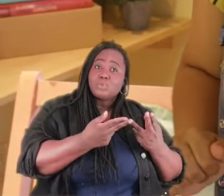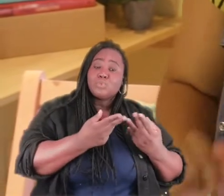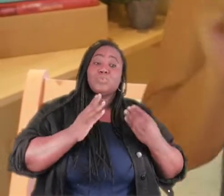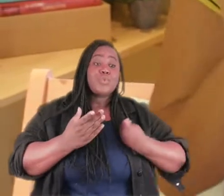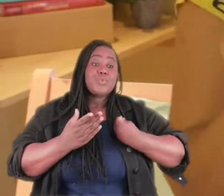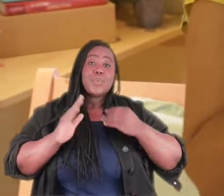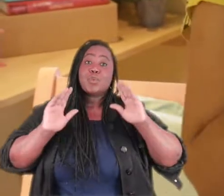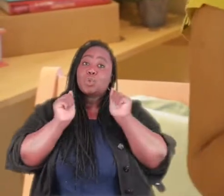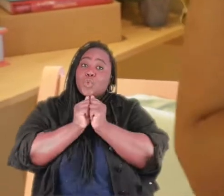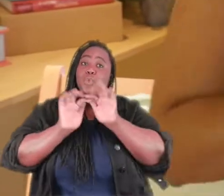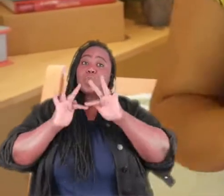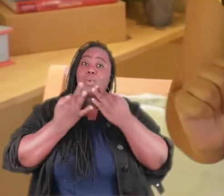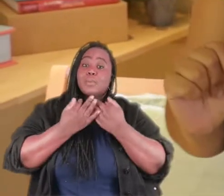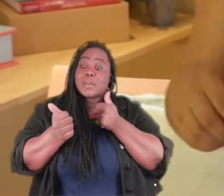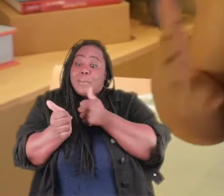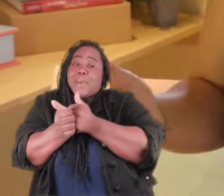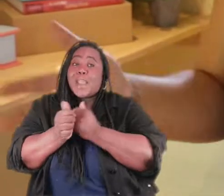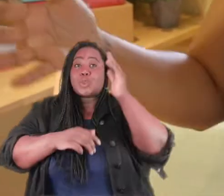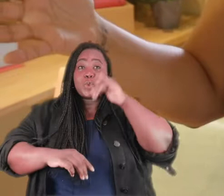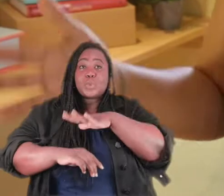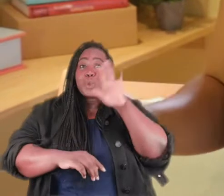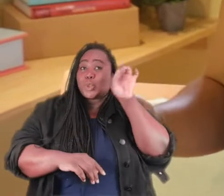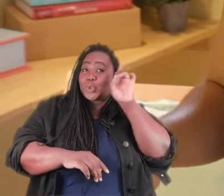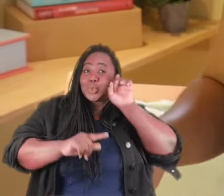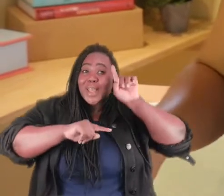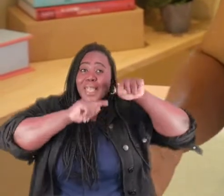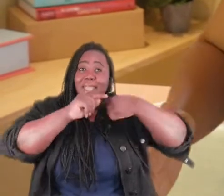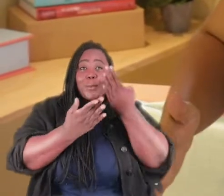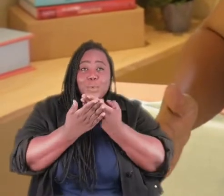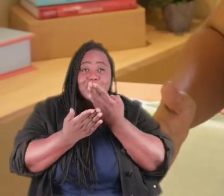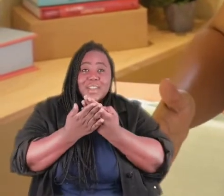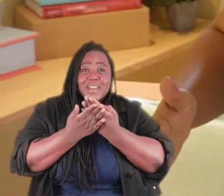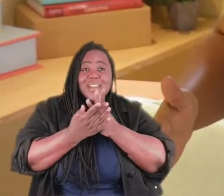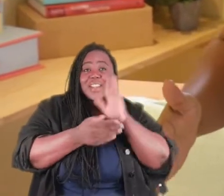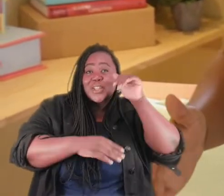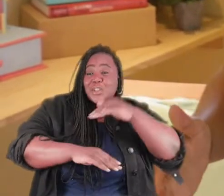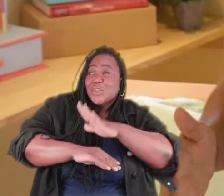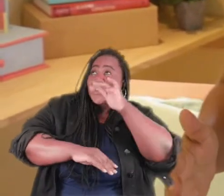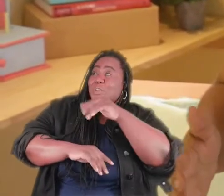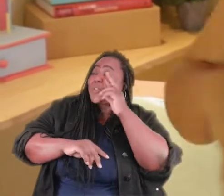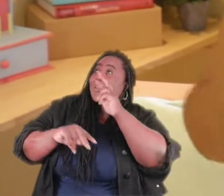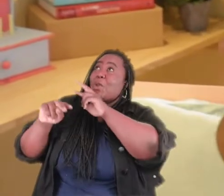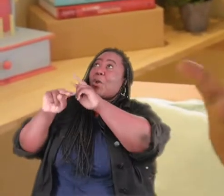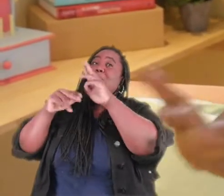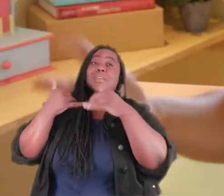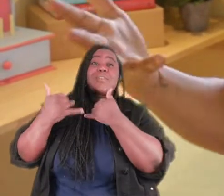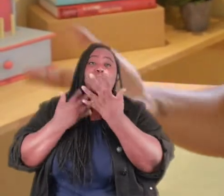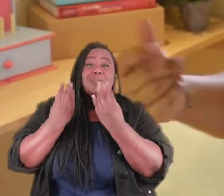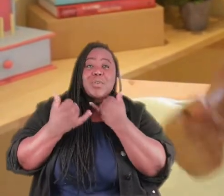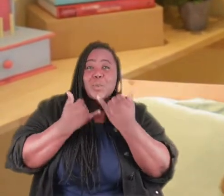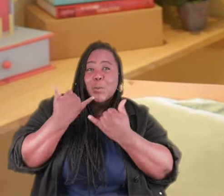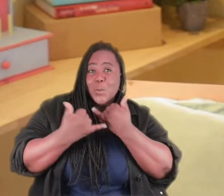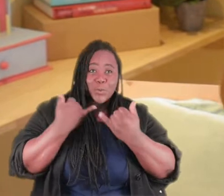suas famílias na encosta de uma serra. Todo dia após as aulas, eles sobem a montanha, fazem